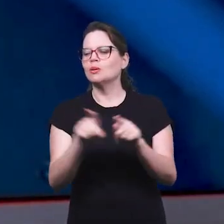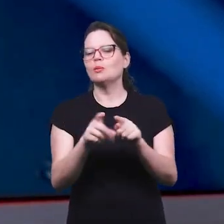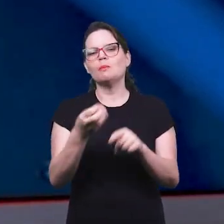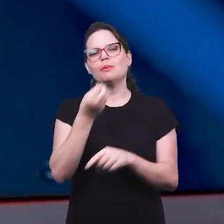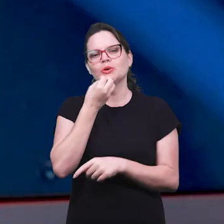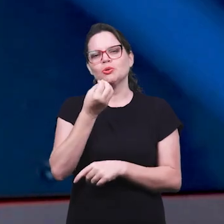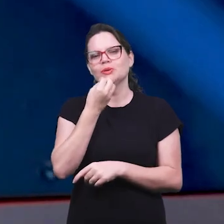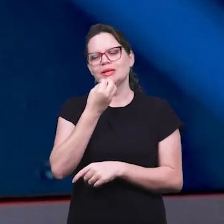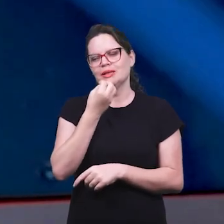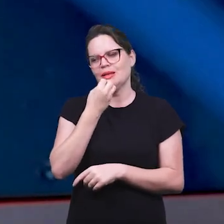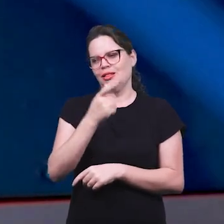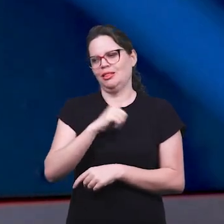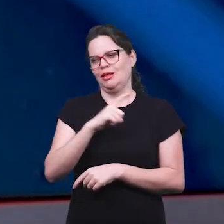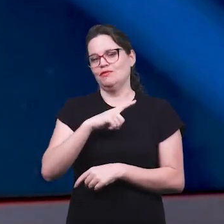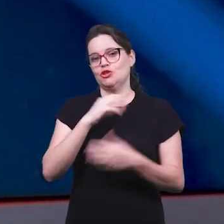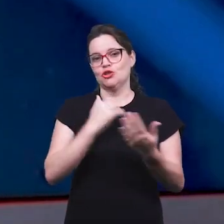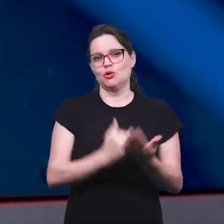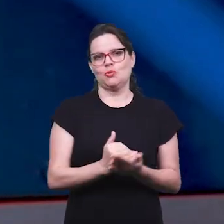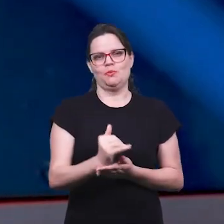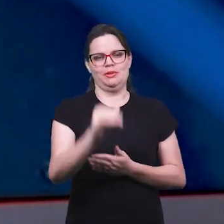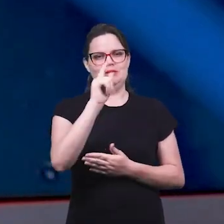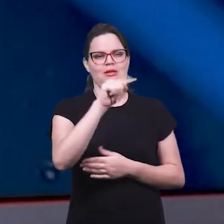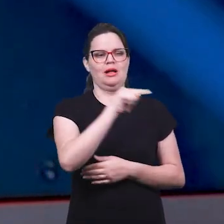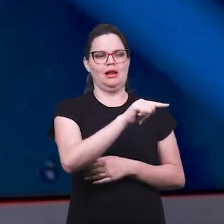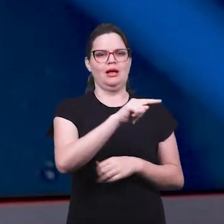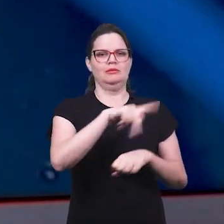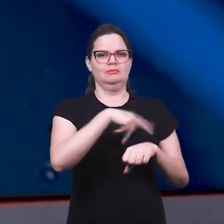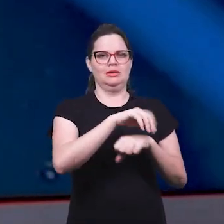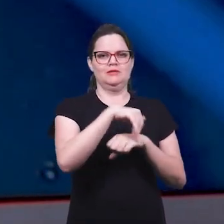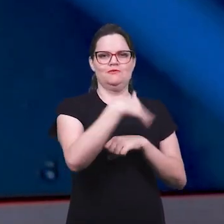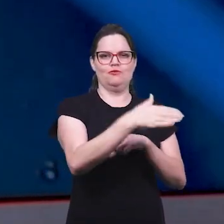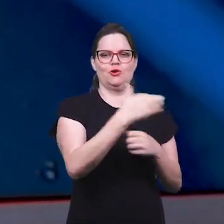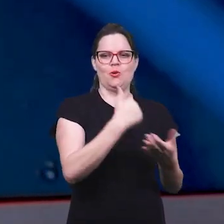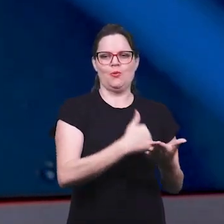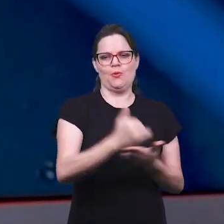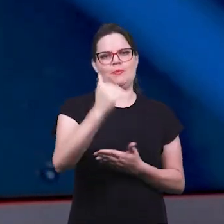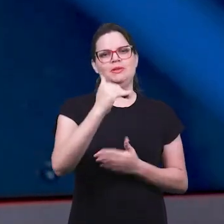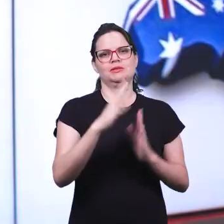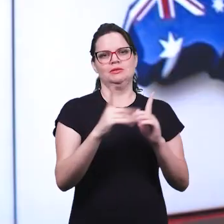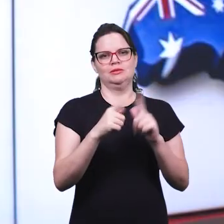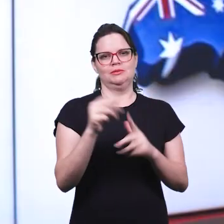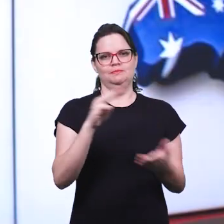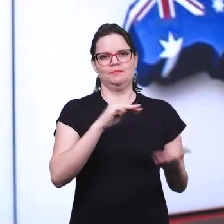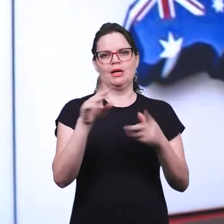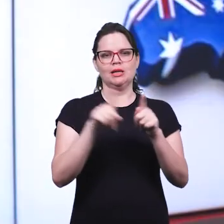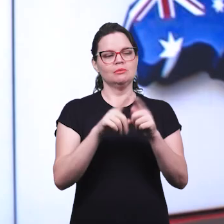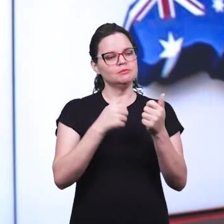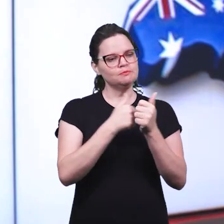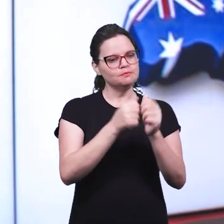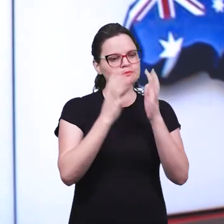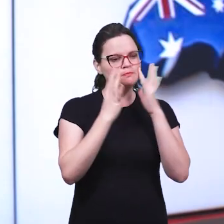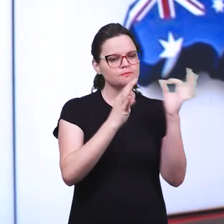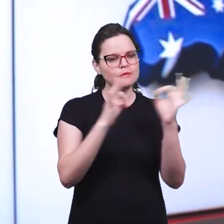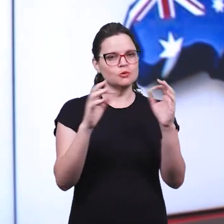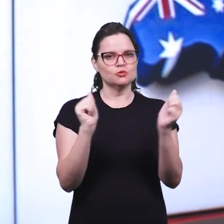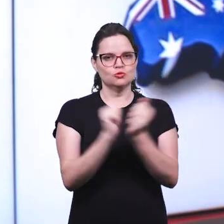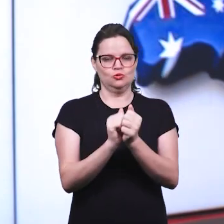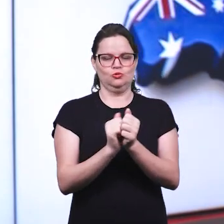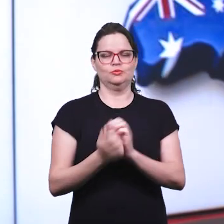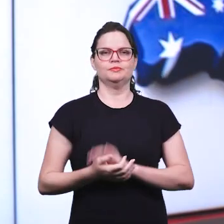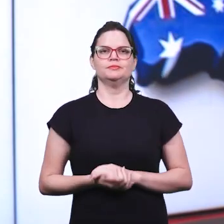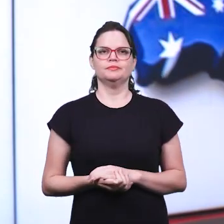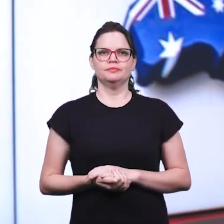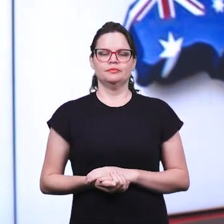oportunidade ou as oportunidades de iniciar a obra lá fora e também de acompanhar esta obra. Muito bem.